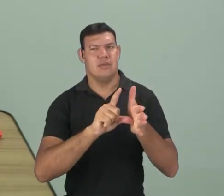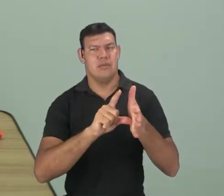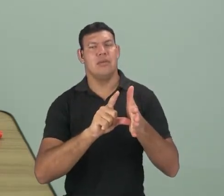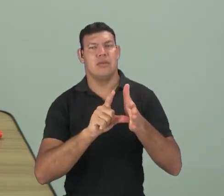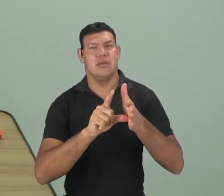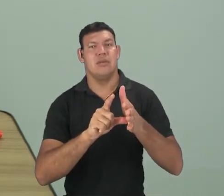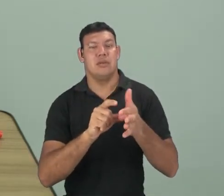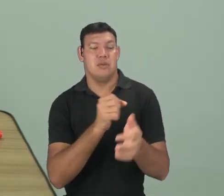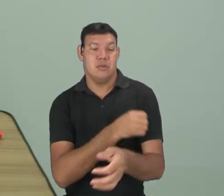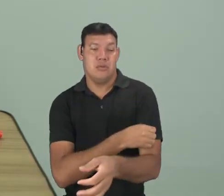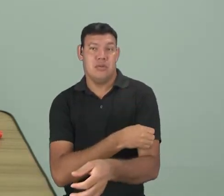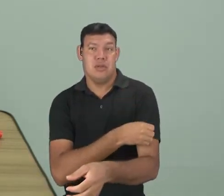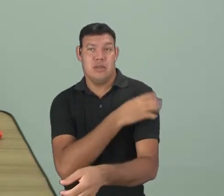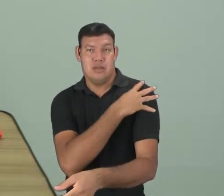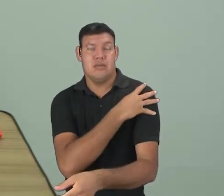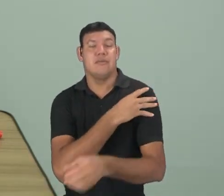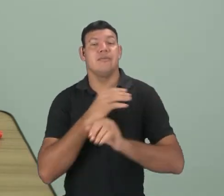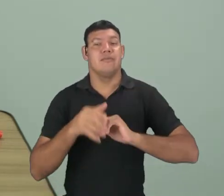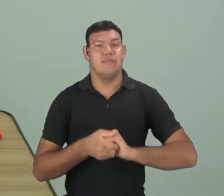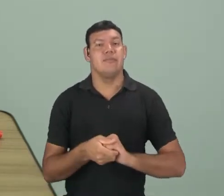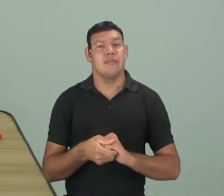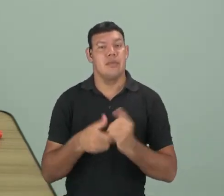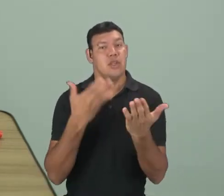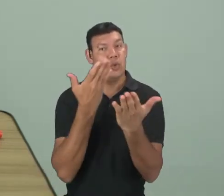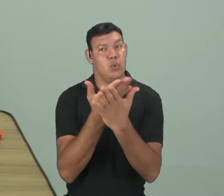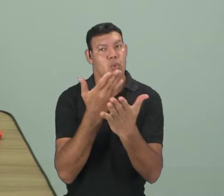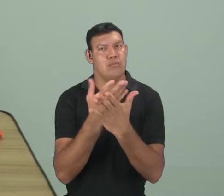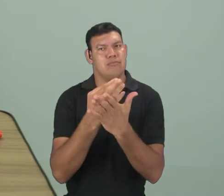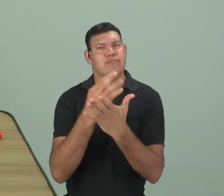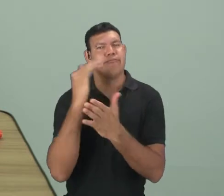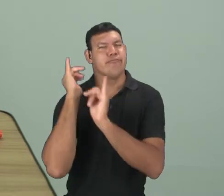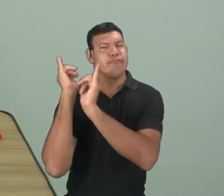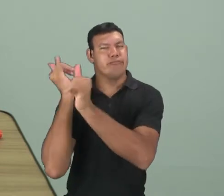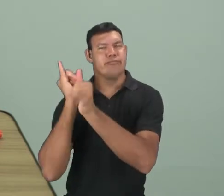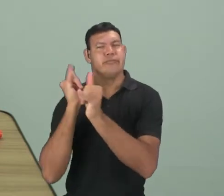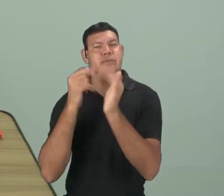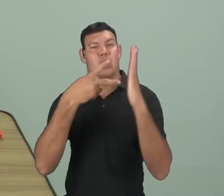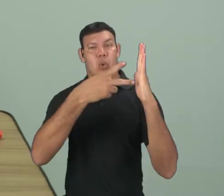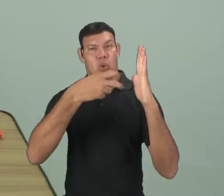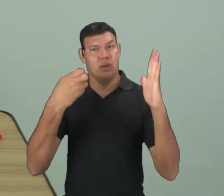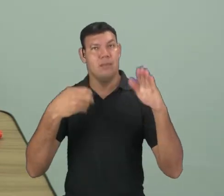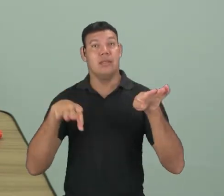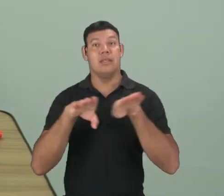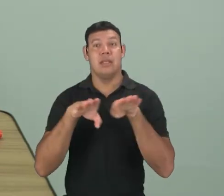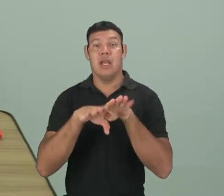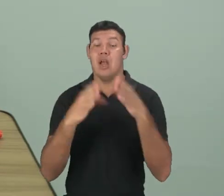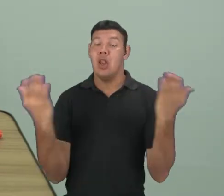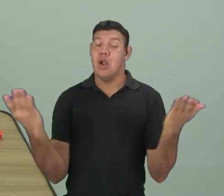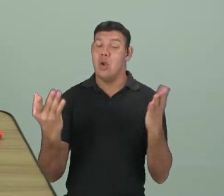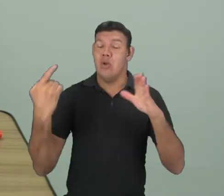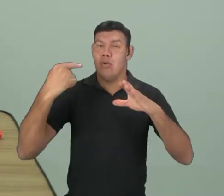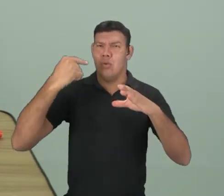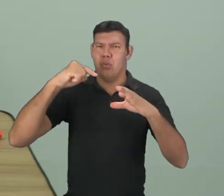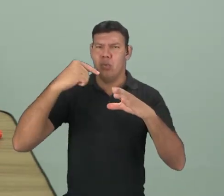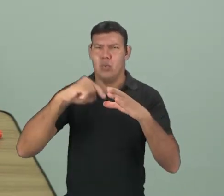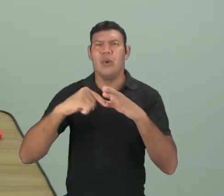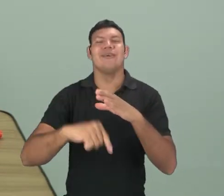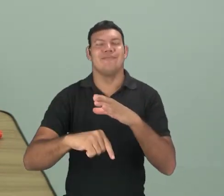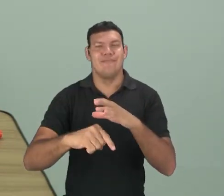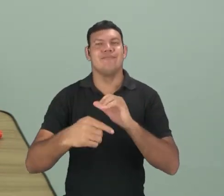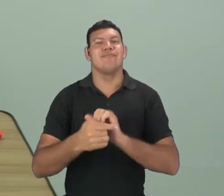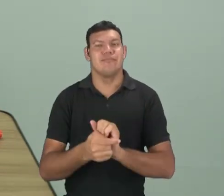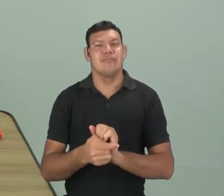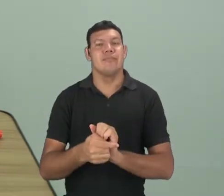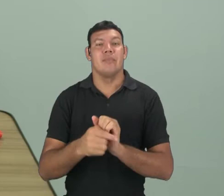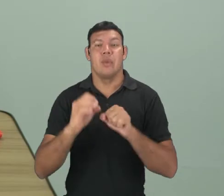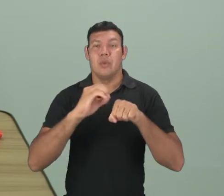sobre a história, a gente aprende a interpretar um pouco delas. E hoje a gente vai aprofundar um pouco mais, né,